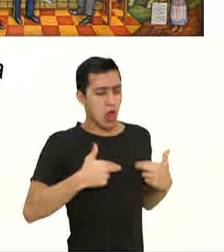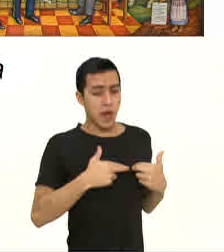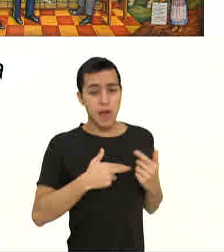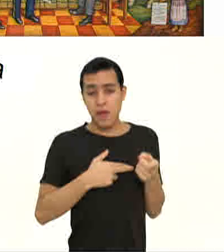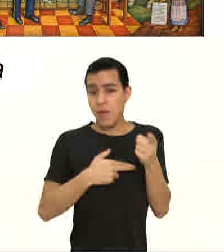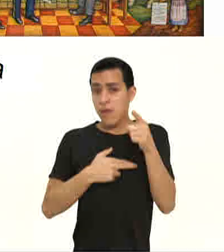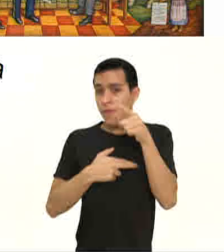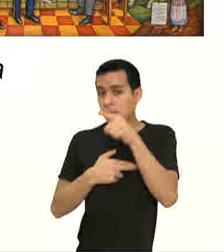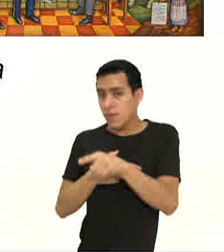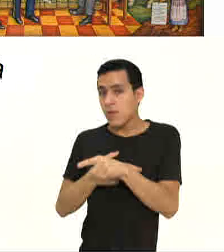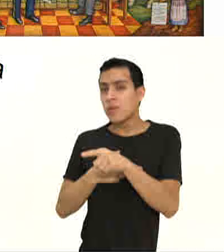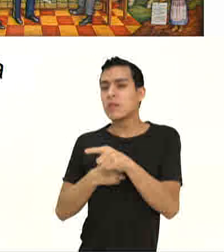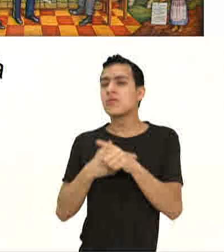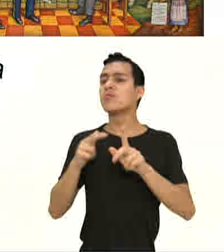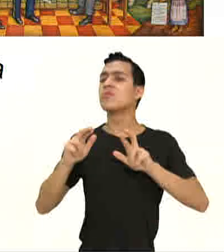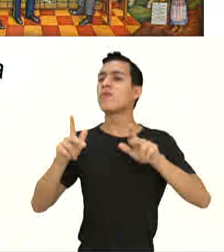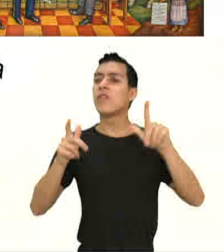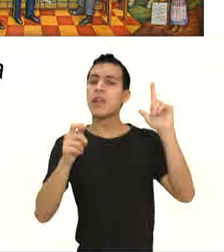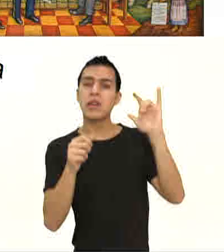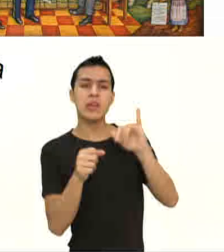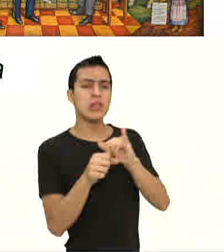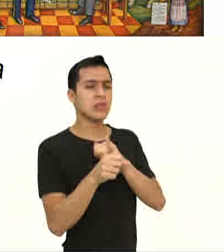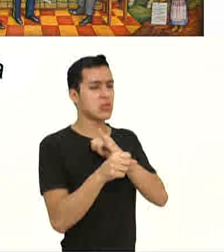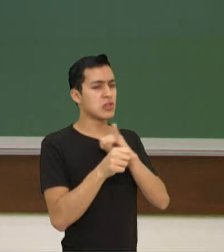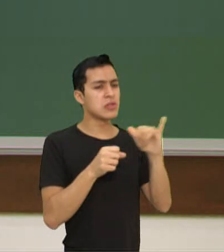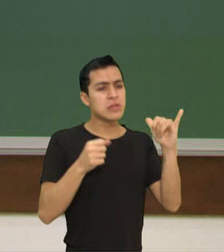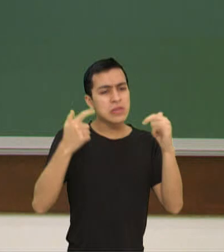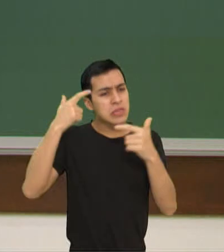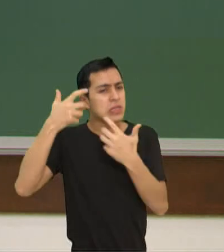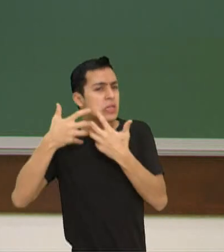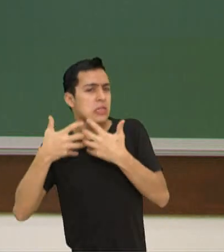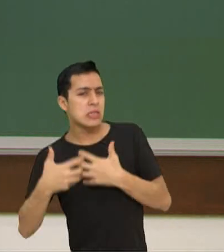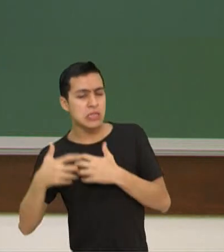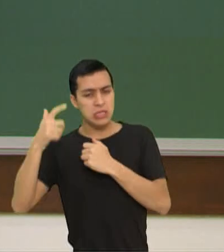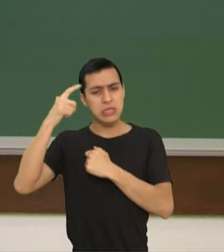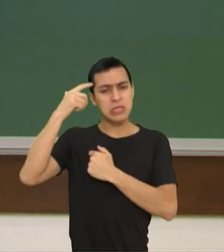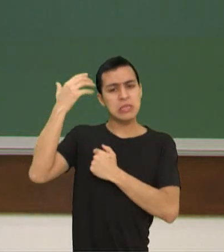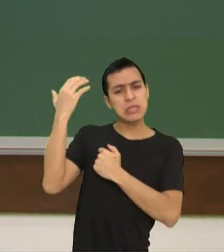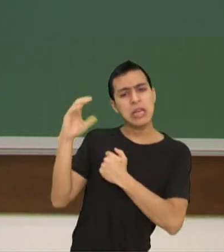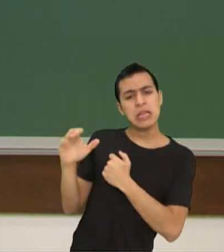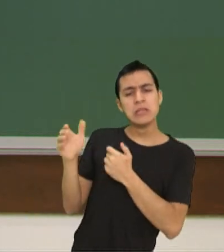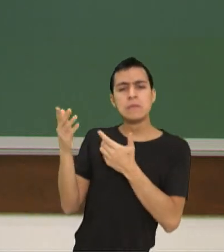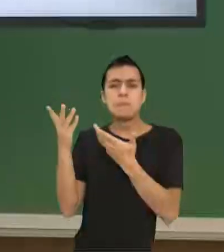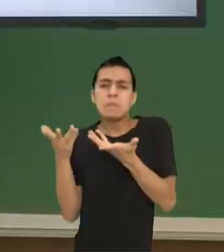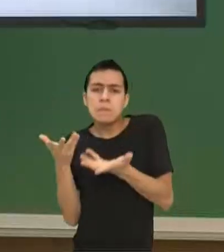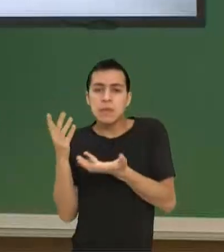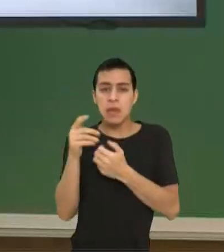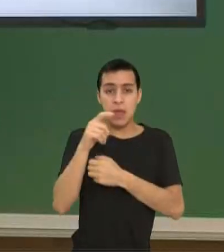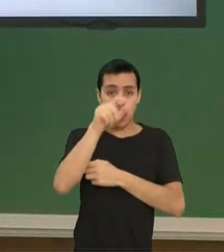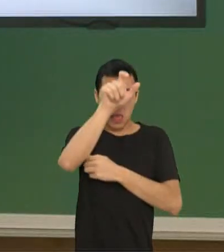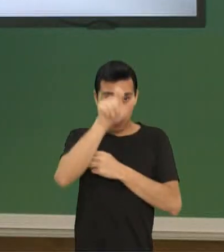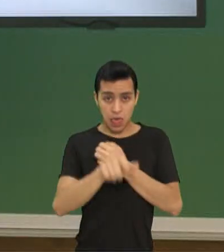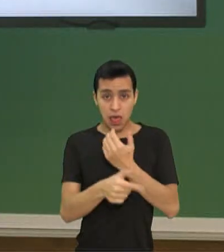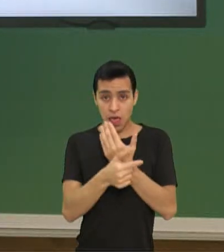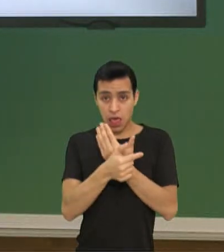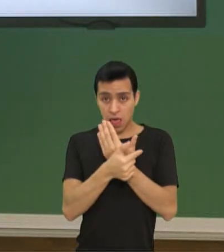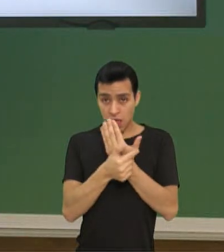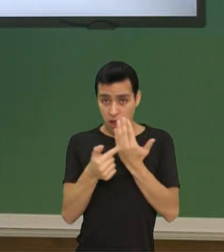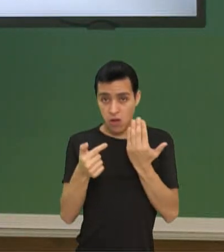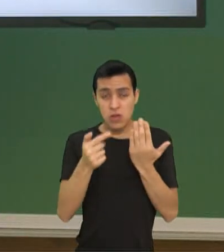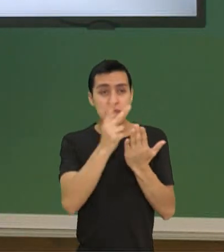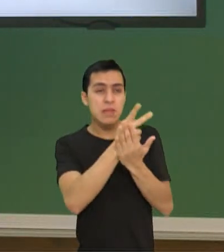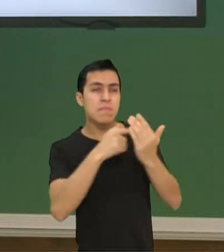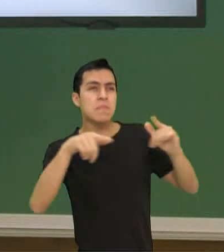ao segundo, horizontal, estratégico, racional, científico. Olha que interessante, ele sabe, gente. A gente tem que parar com